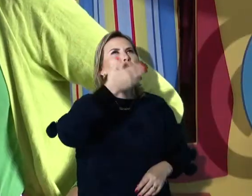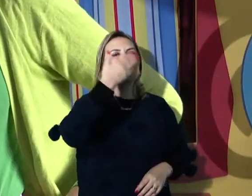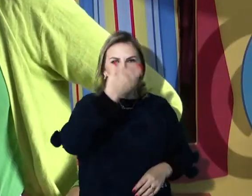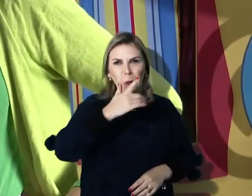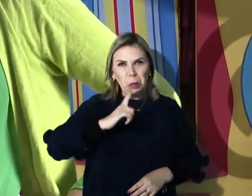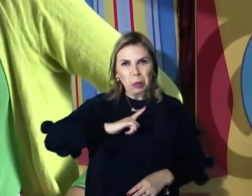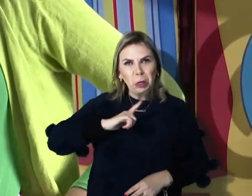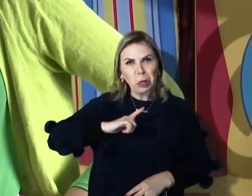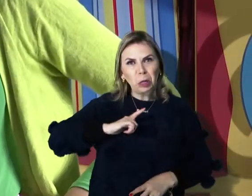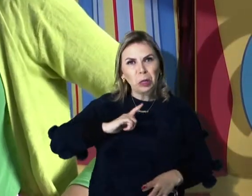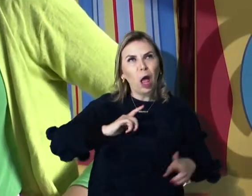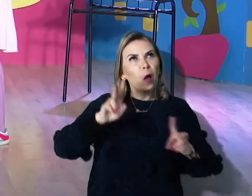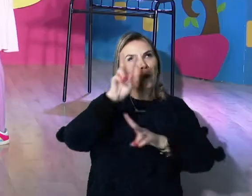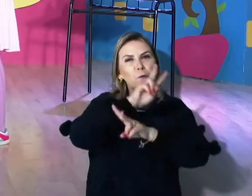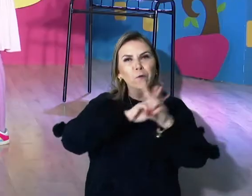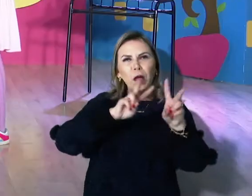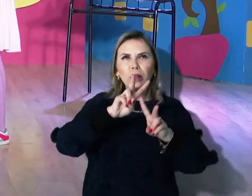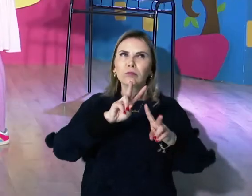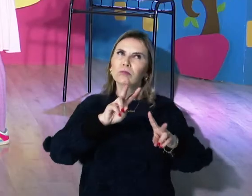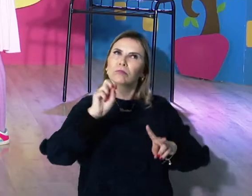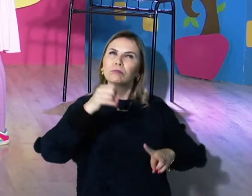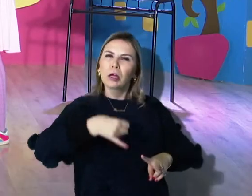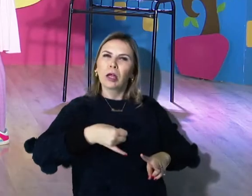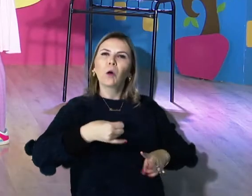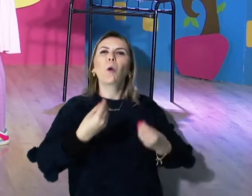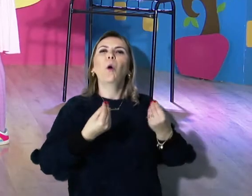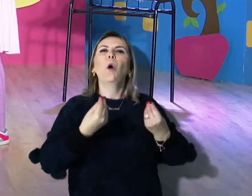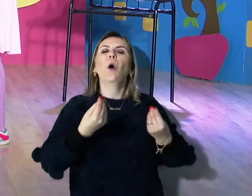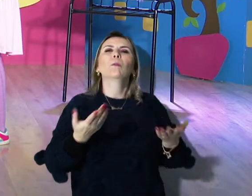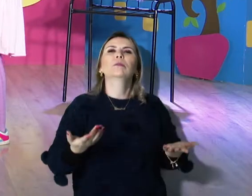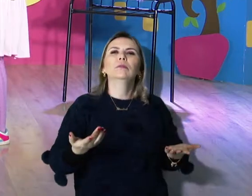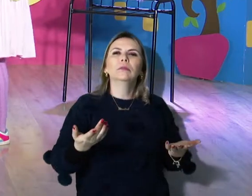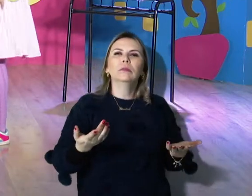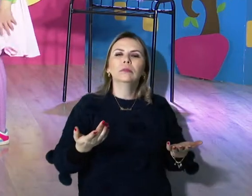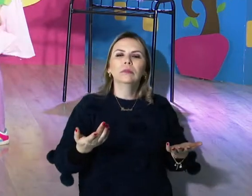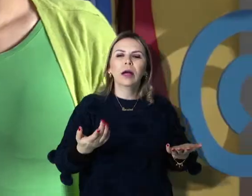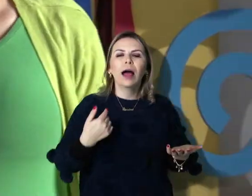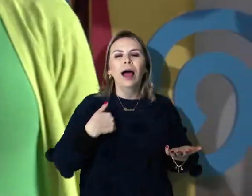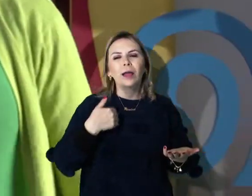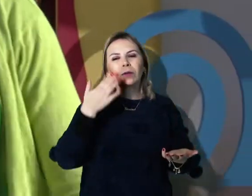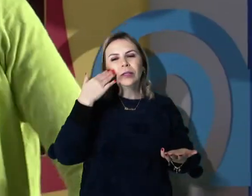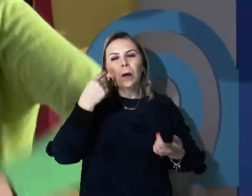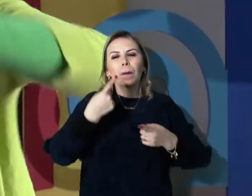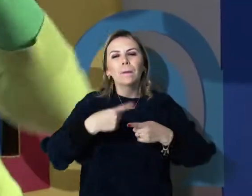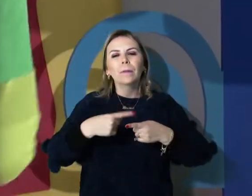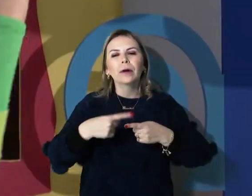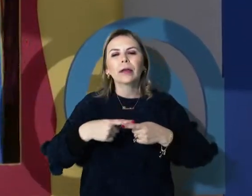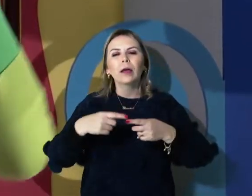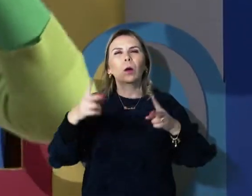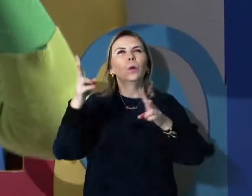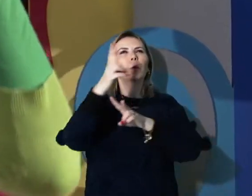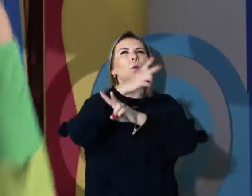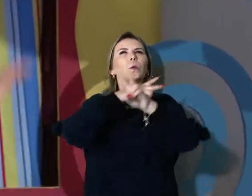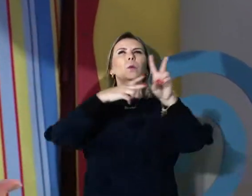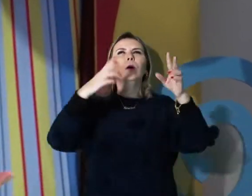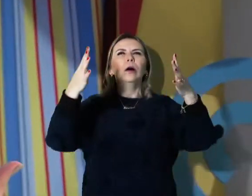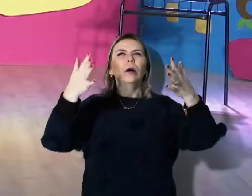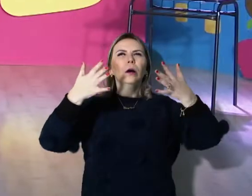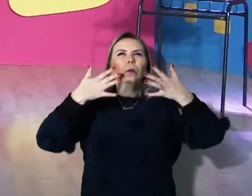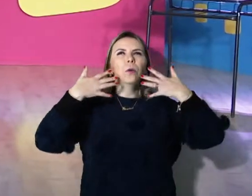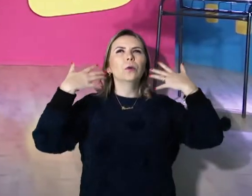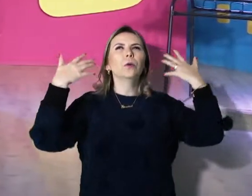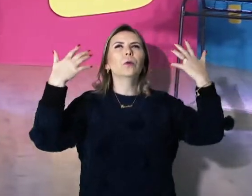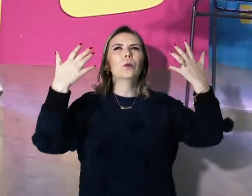Ele existe? Sim. E como você sabe que ele existe? Ah, eu sei, porque eu sinto o vento no meu